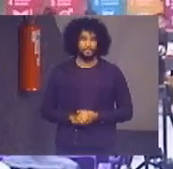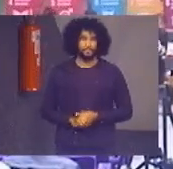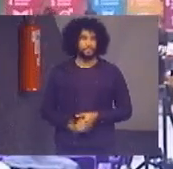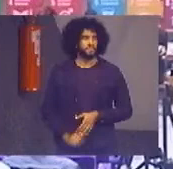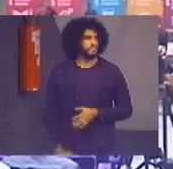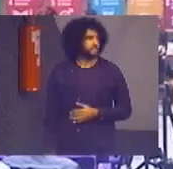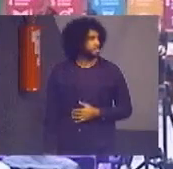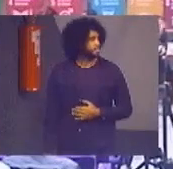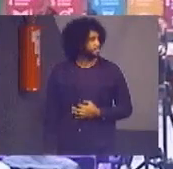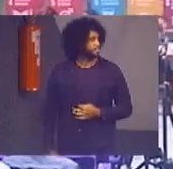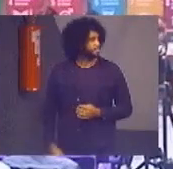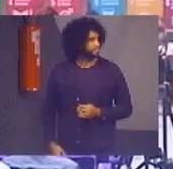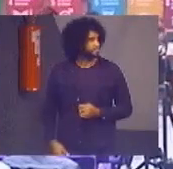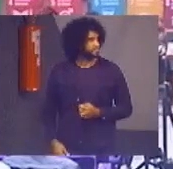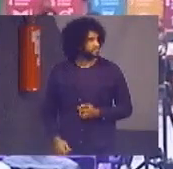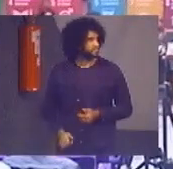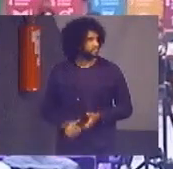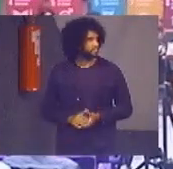Obrigado.